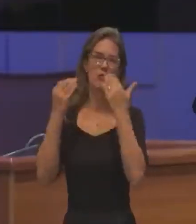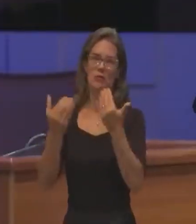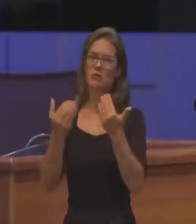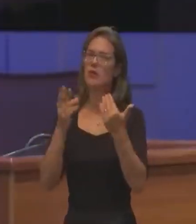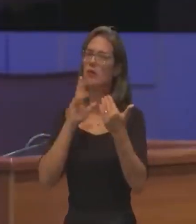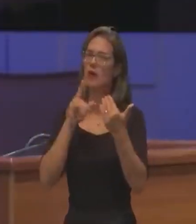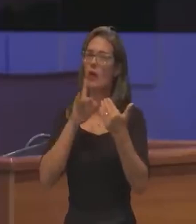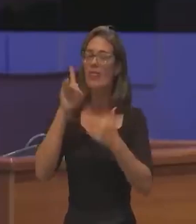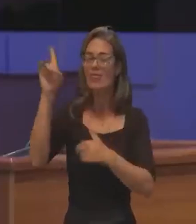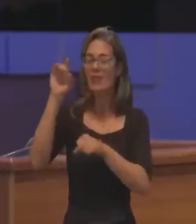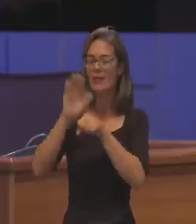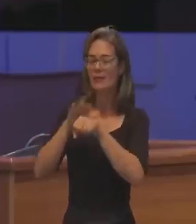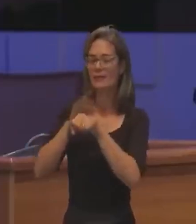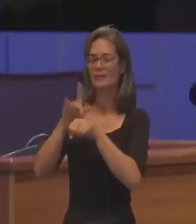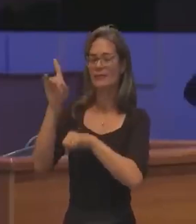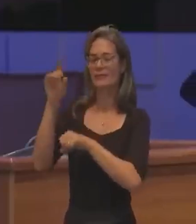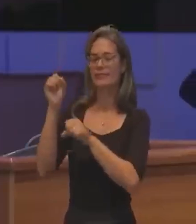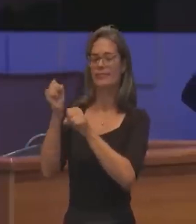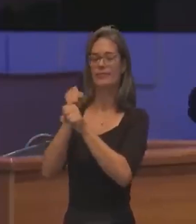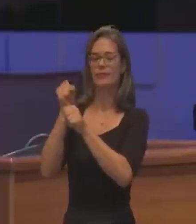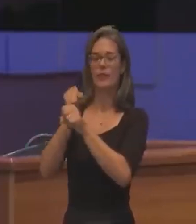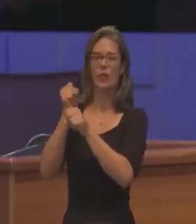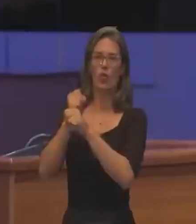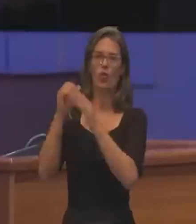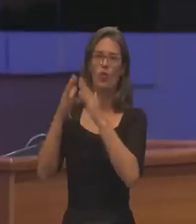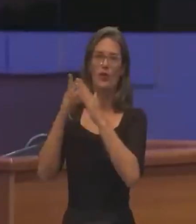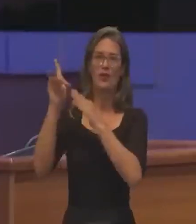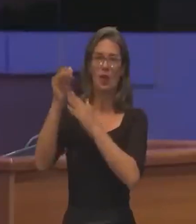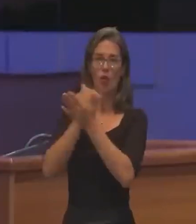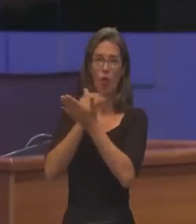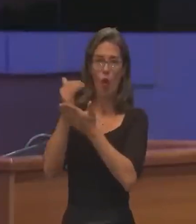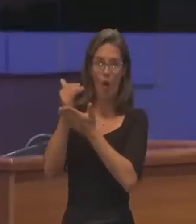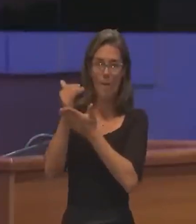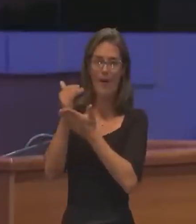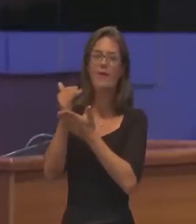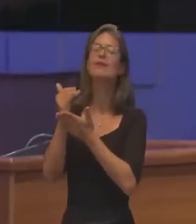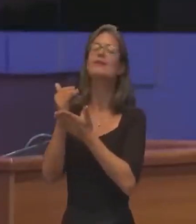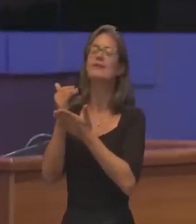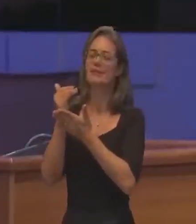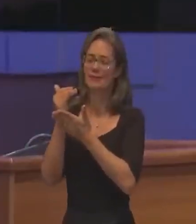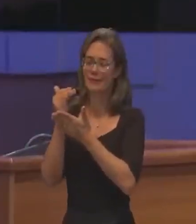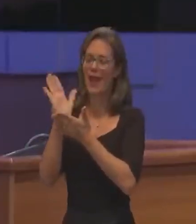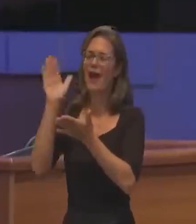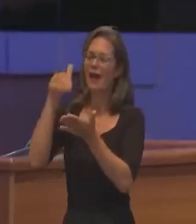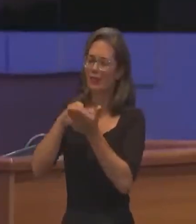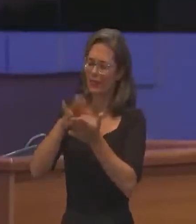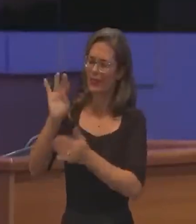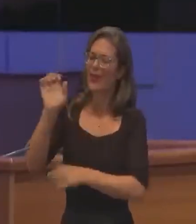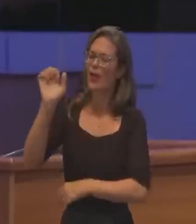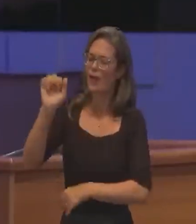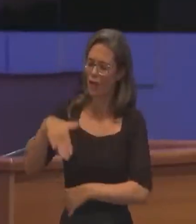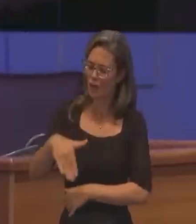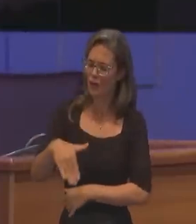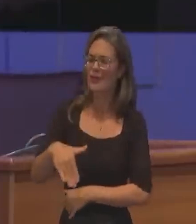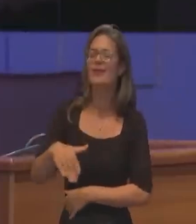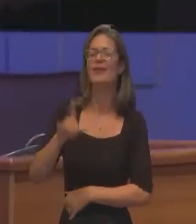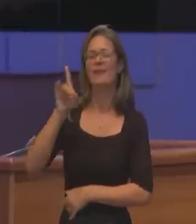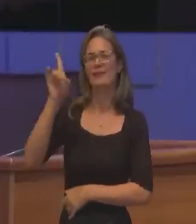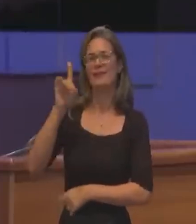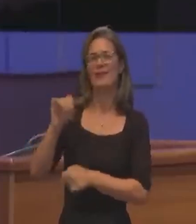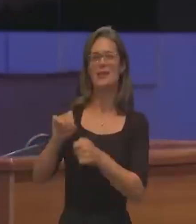erguida por Deus. E se Ele inicia uma obra, meus irmãos, Ele vai completar essa